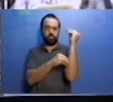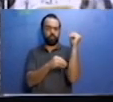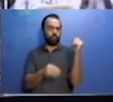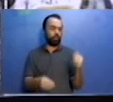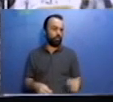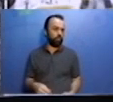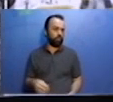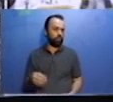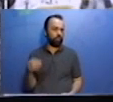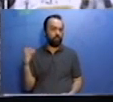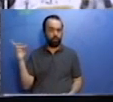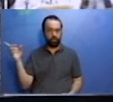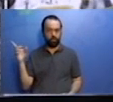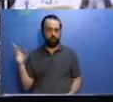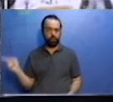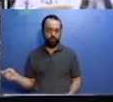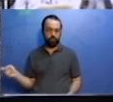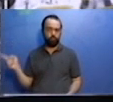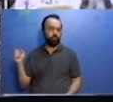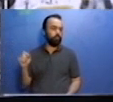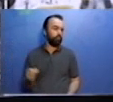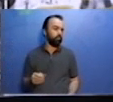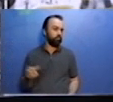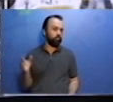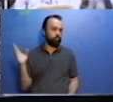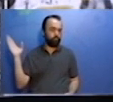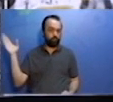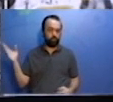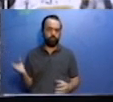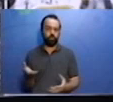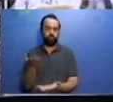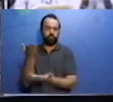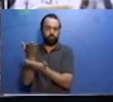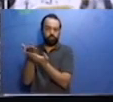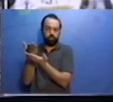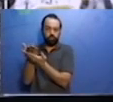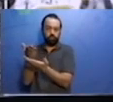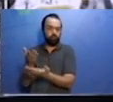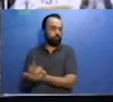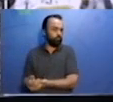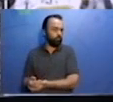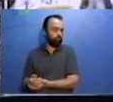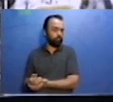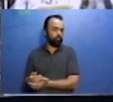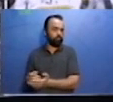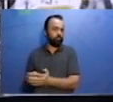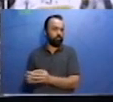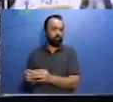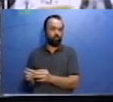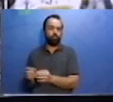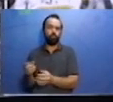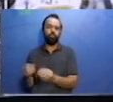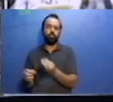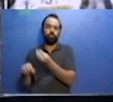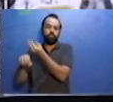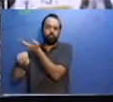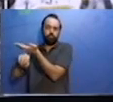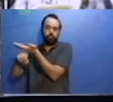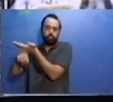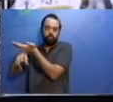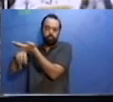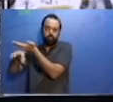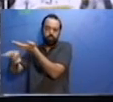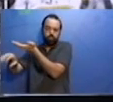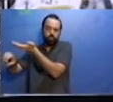nós podemos observar ele também. Aqui nós temos a parte de baixo dessa orelha de pau, onde formam os esporos. Os